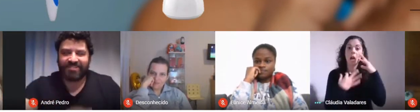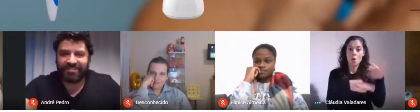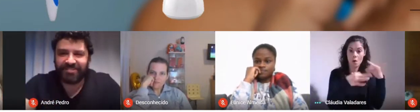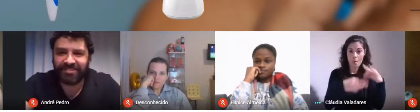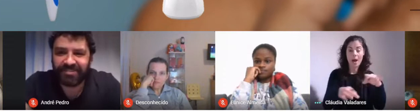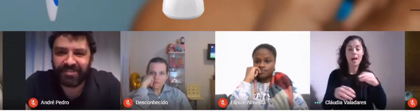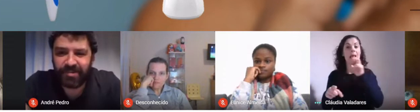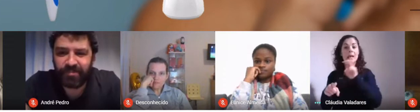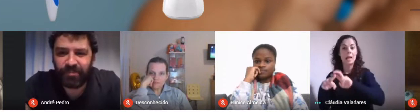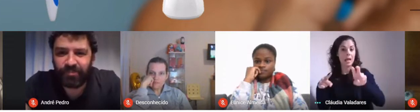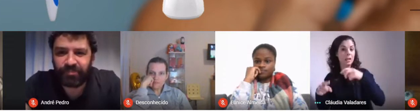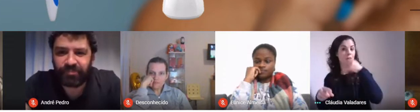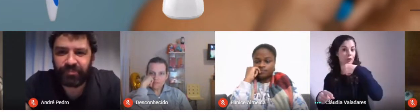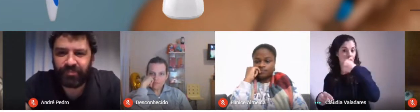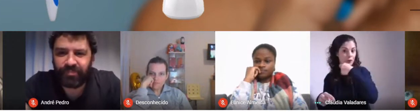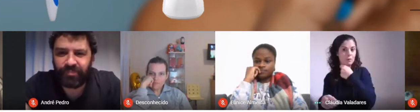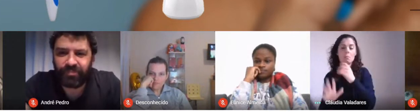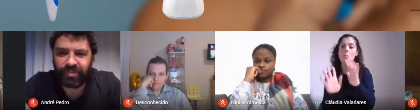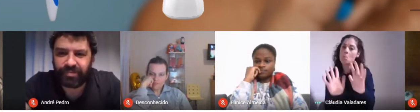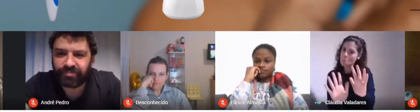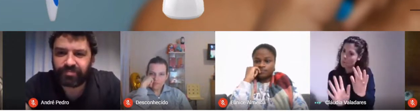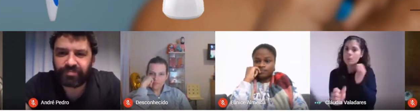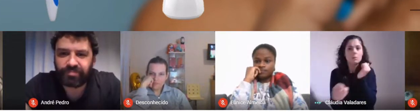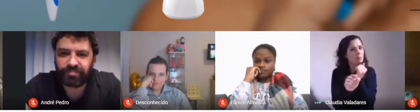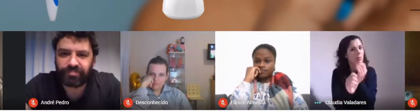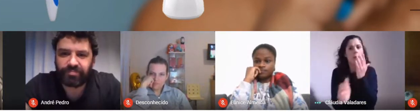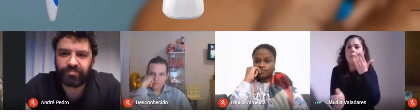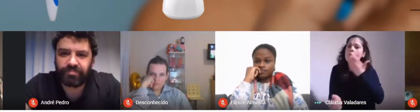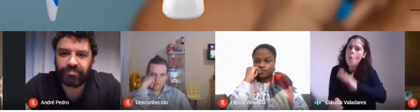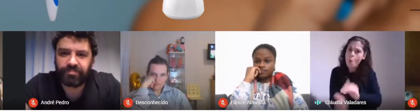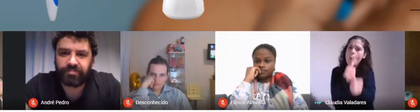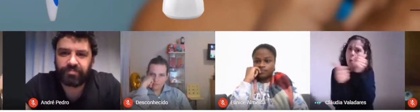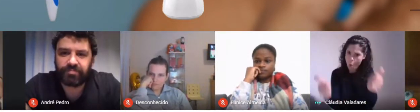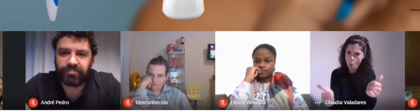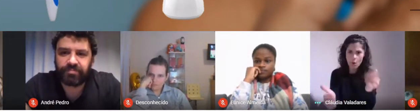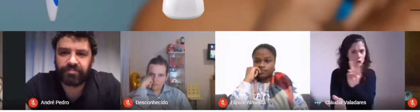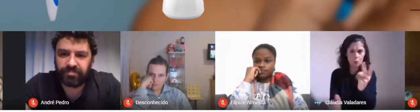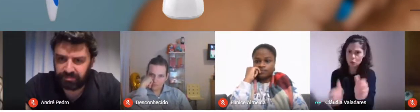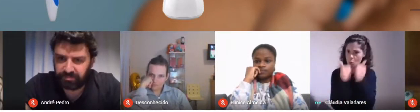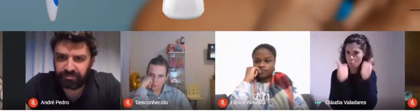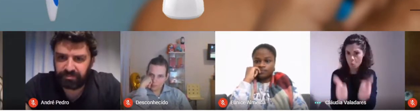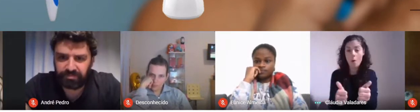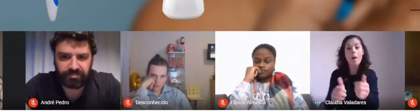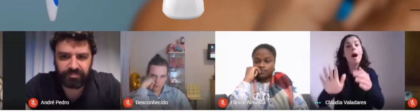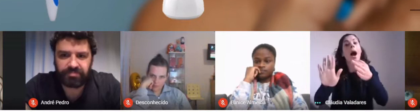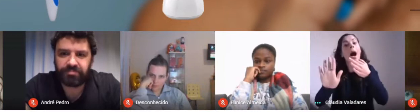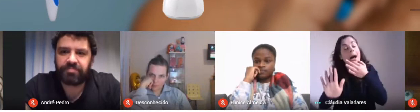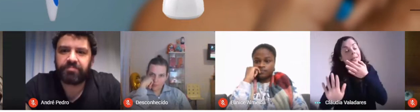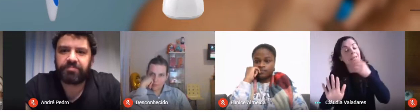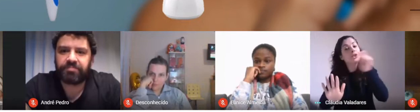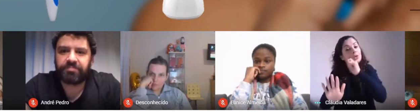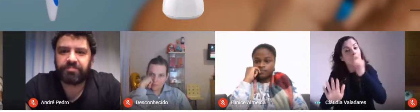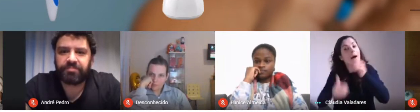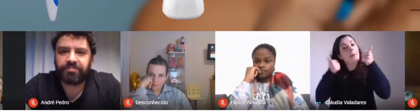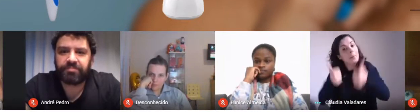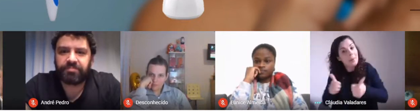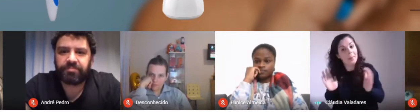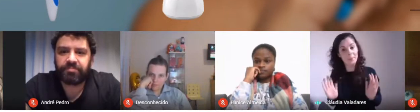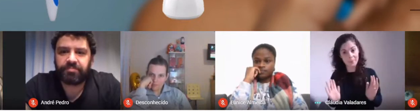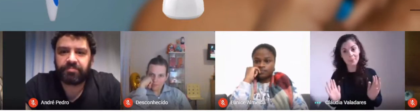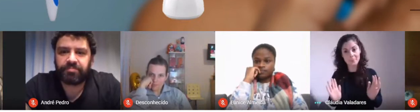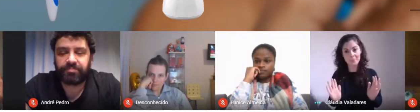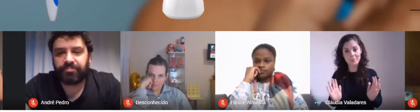fazem o seu trabalho otimamente bem, quando bem utilizadas.